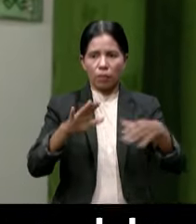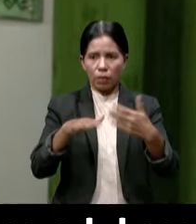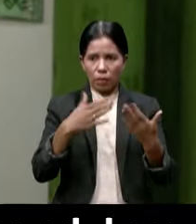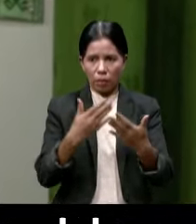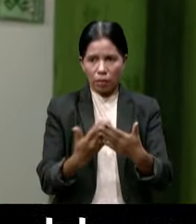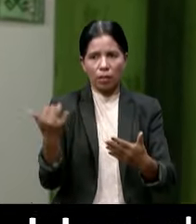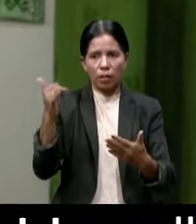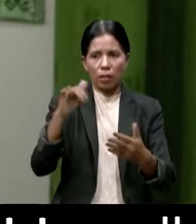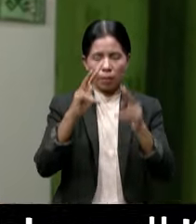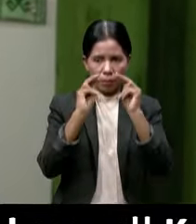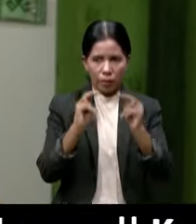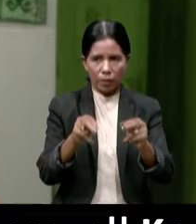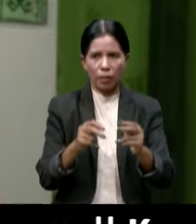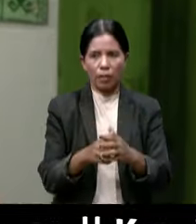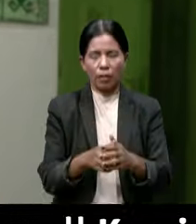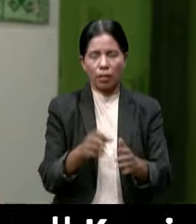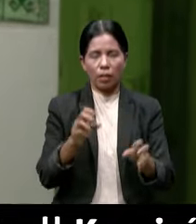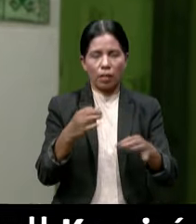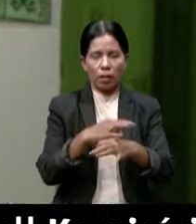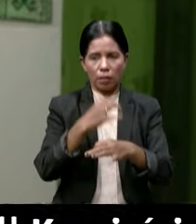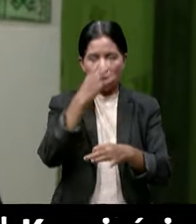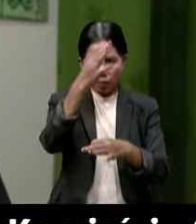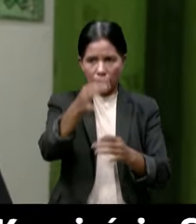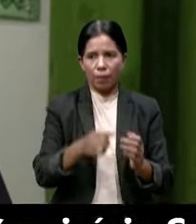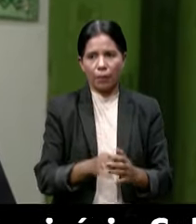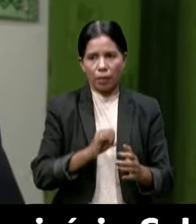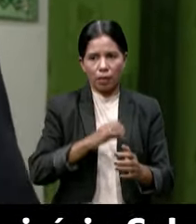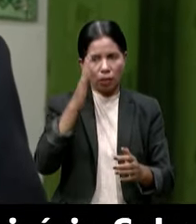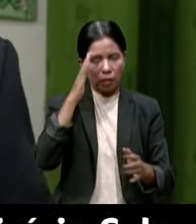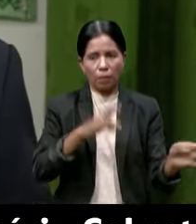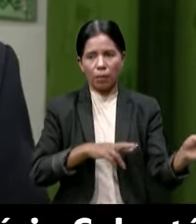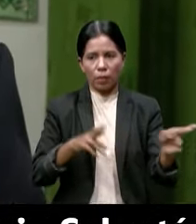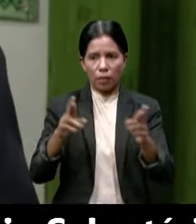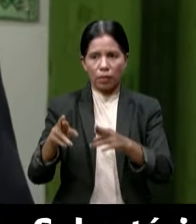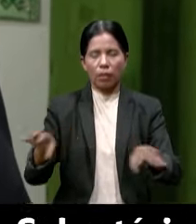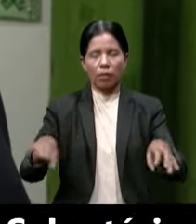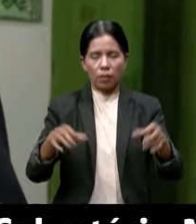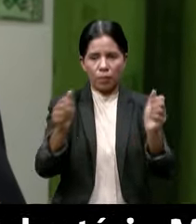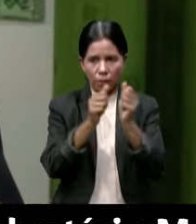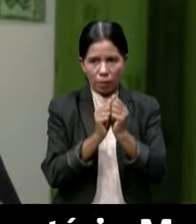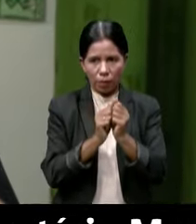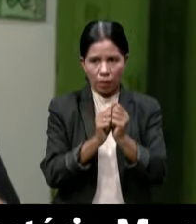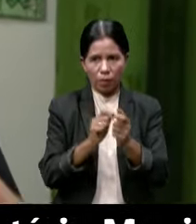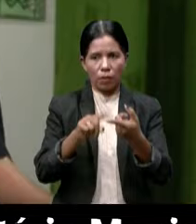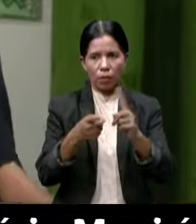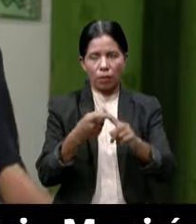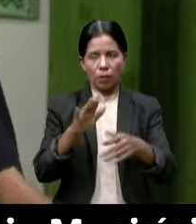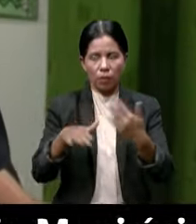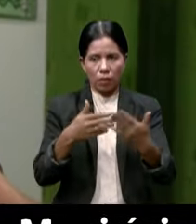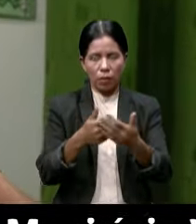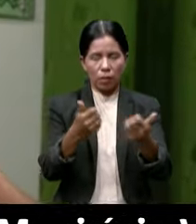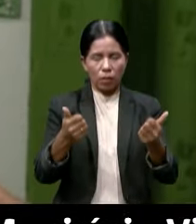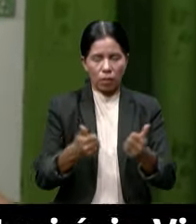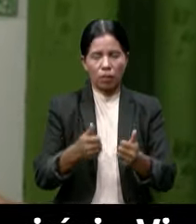ne be maka precisa atu hadia bawain. Então, ona ne pronto para atirir sua mudo ko Maluk siro to sa sang